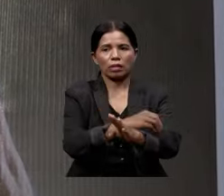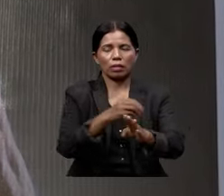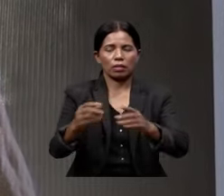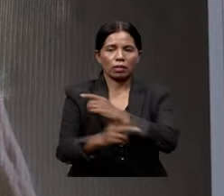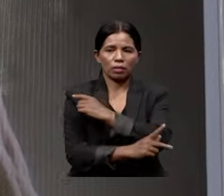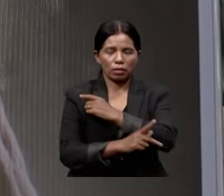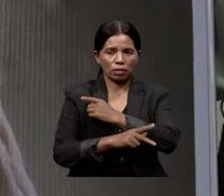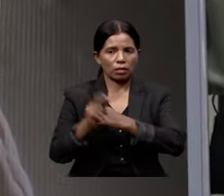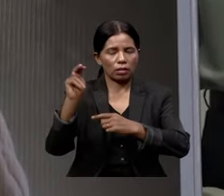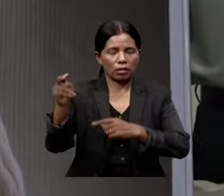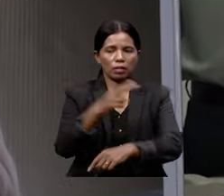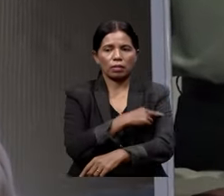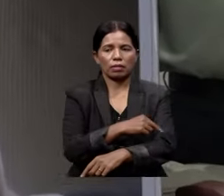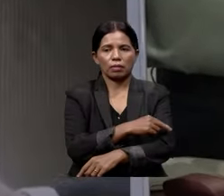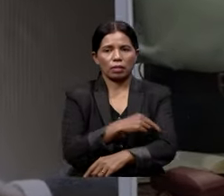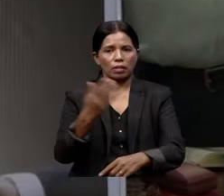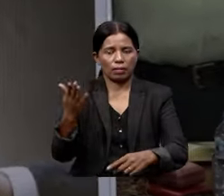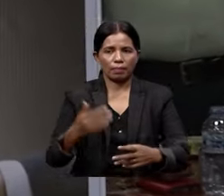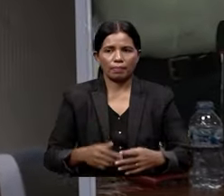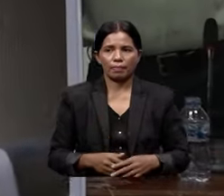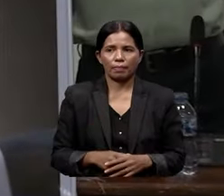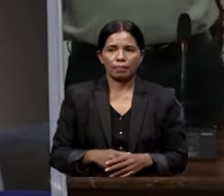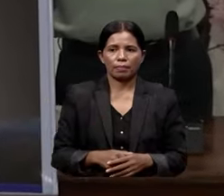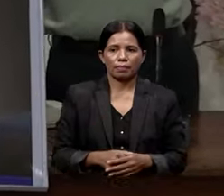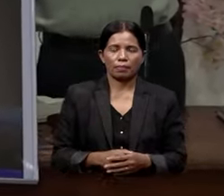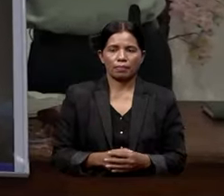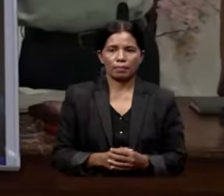anticorrupção NIN e o hospital refere. José Mendes, Mário Ferreira, GMN.